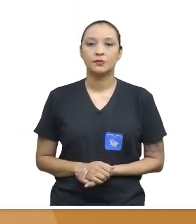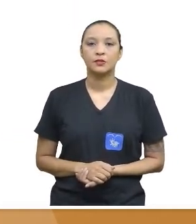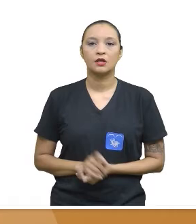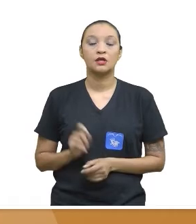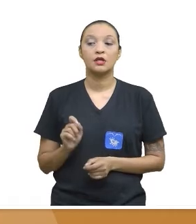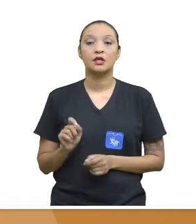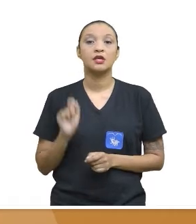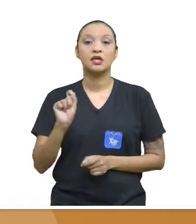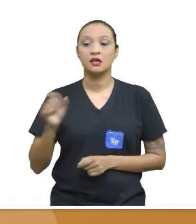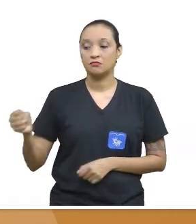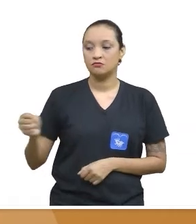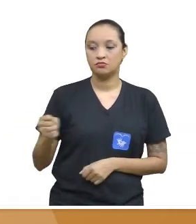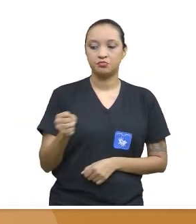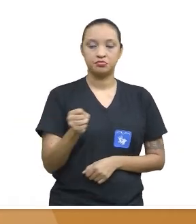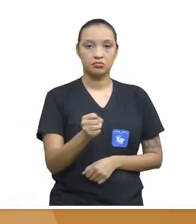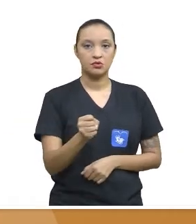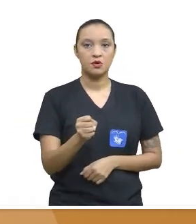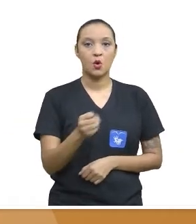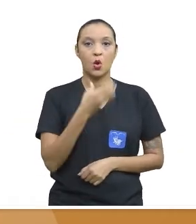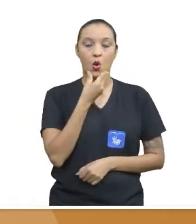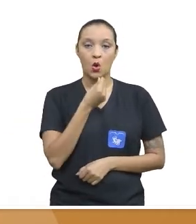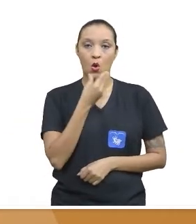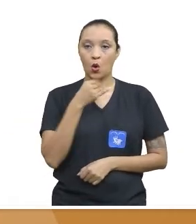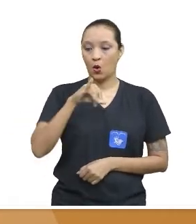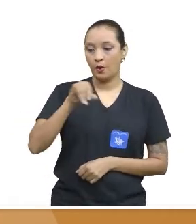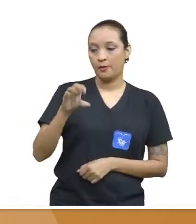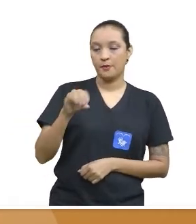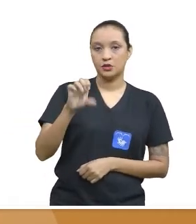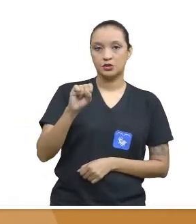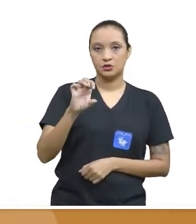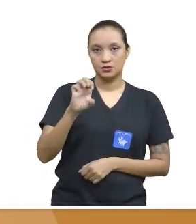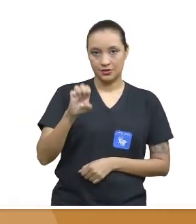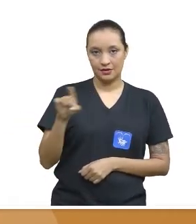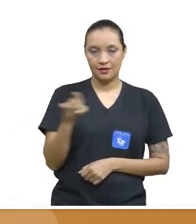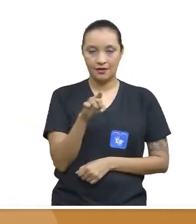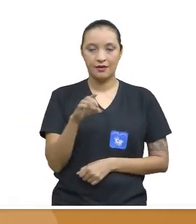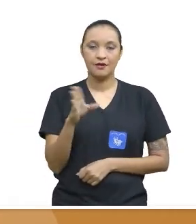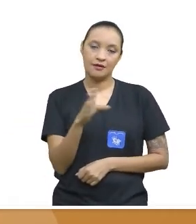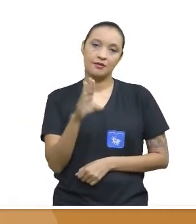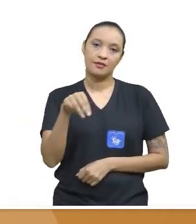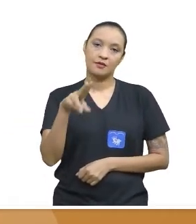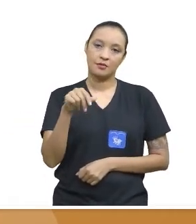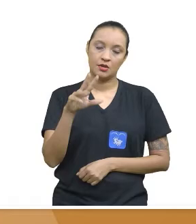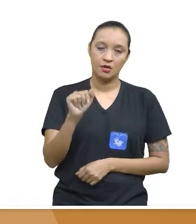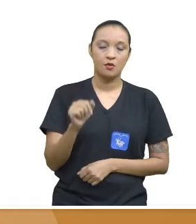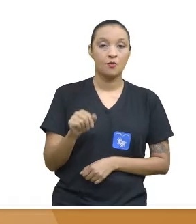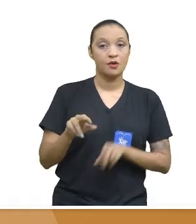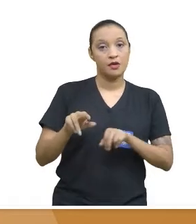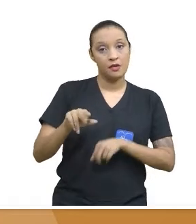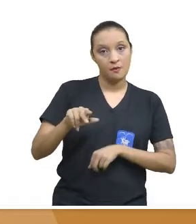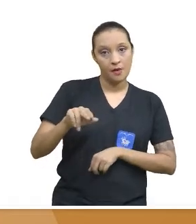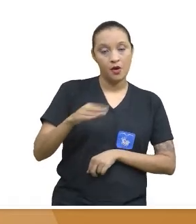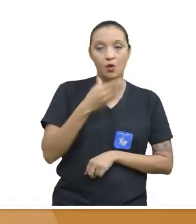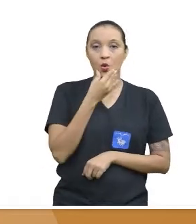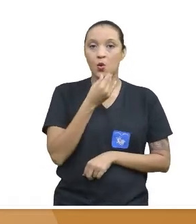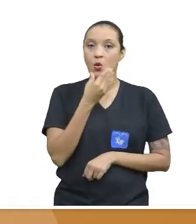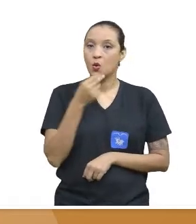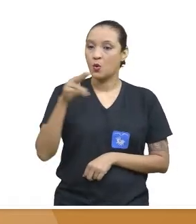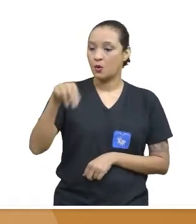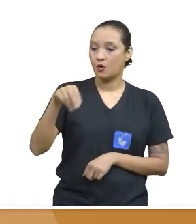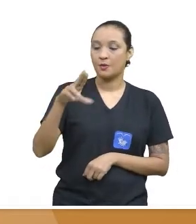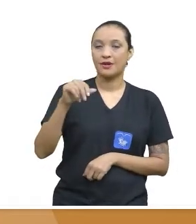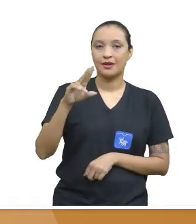José Napoleão, que era irmão do Napoleão Bonaparte, tá? Ele sobe ao poder lá